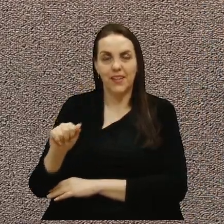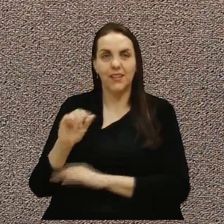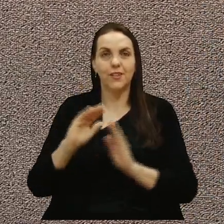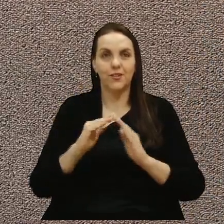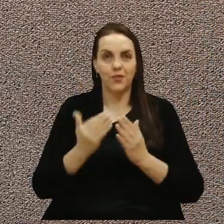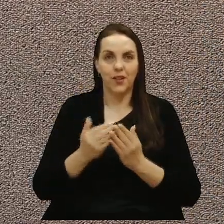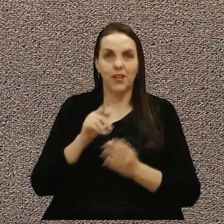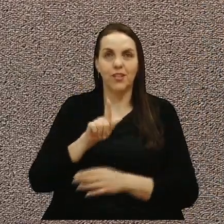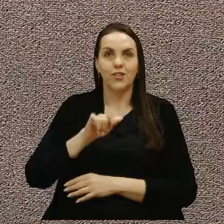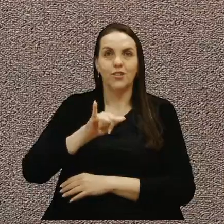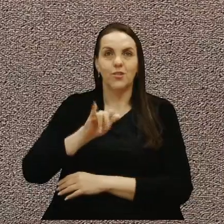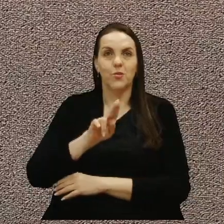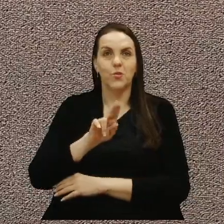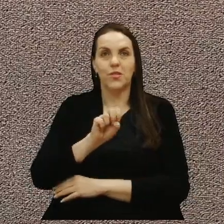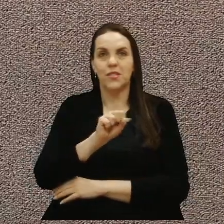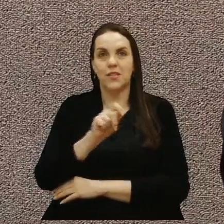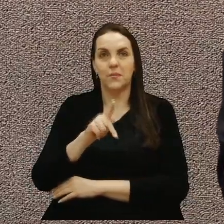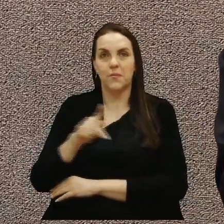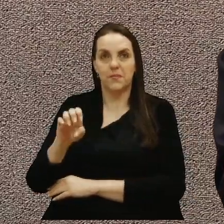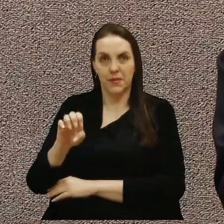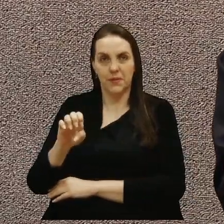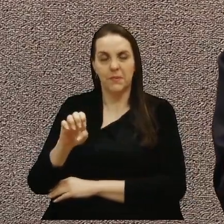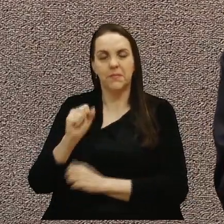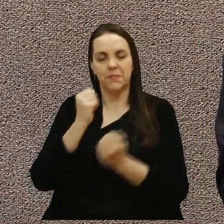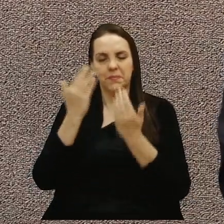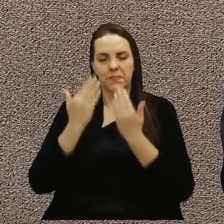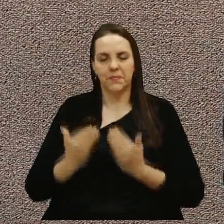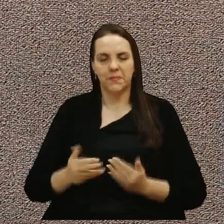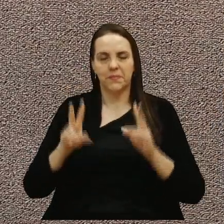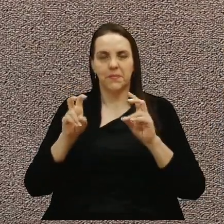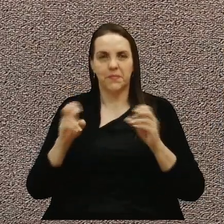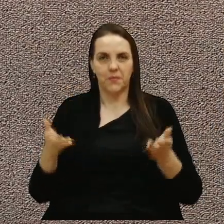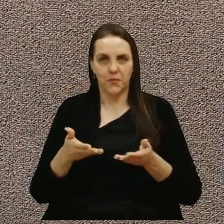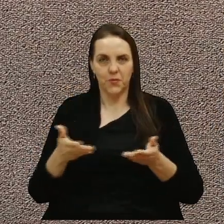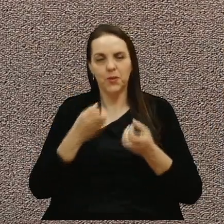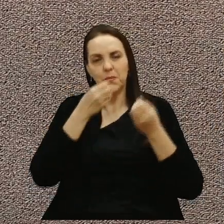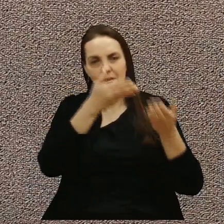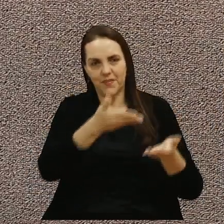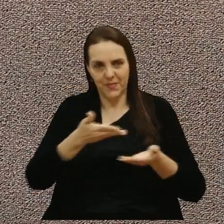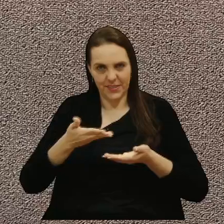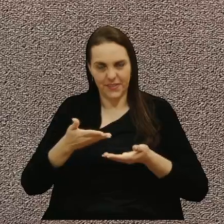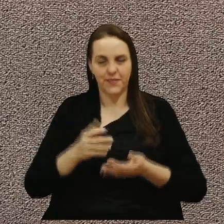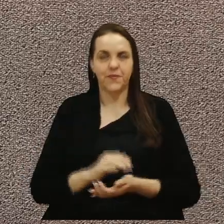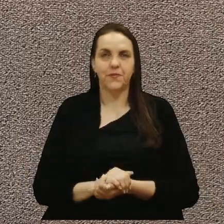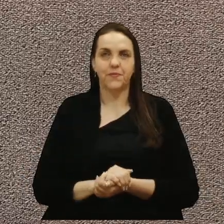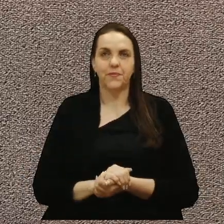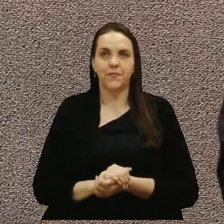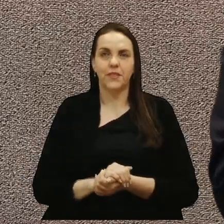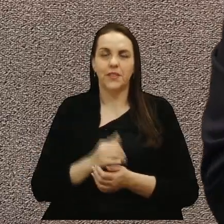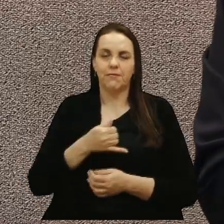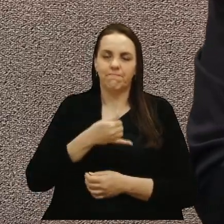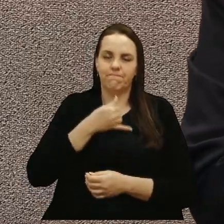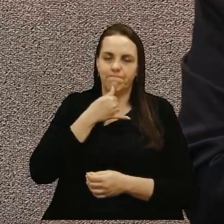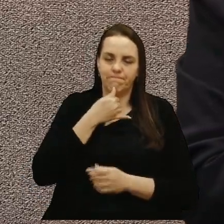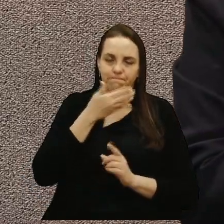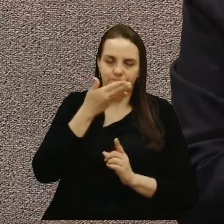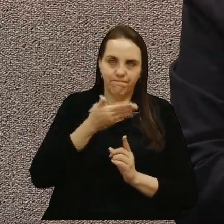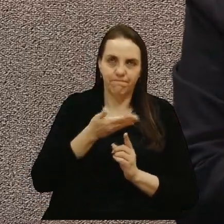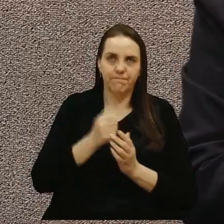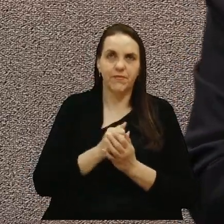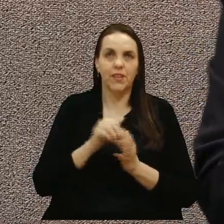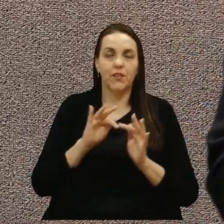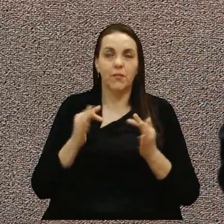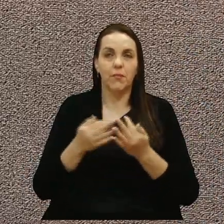para ser analisada, sejam bem-vindos. Mas, presidente, queria fazer um voto de pesar à família